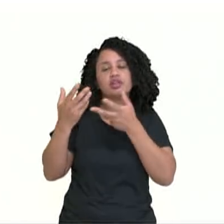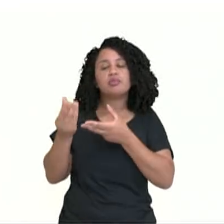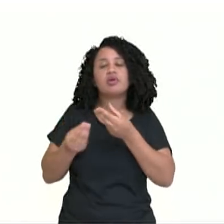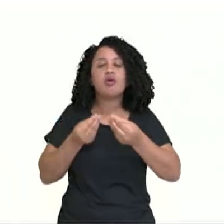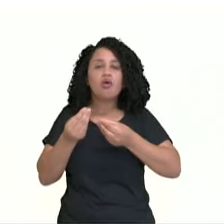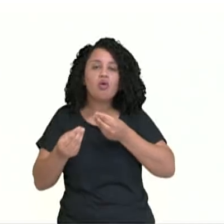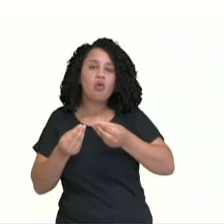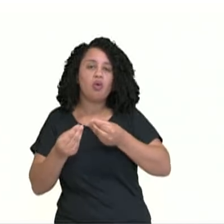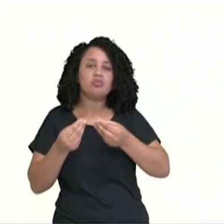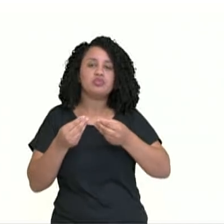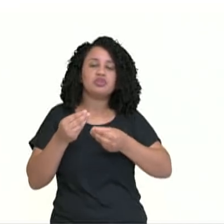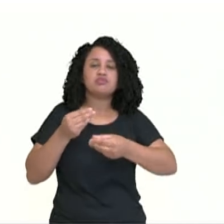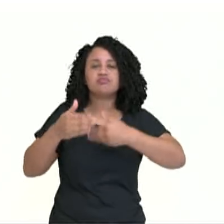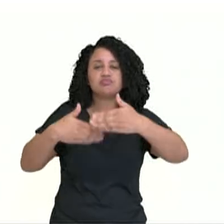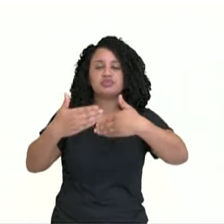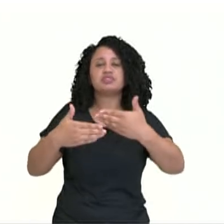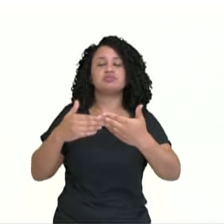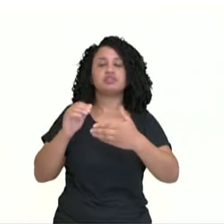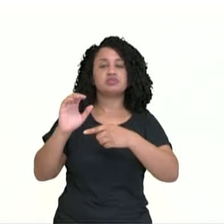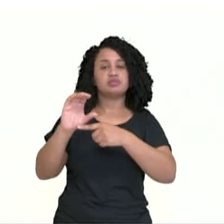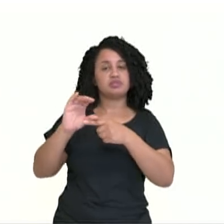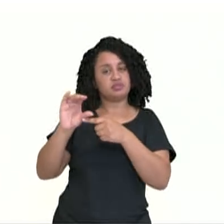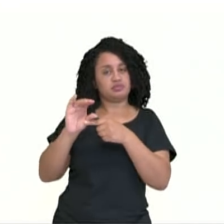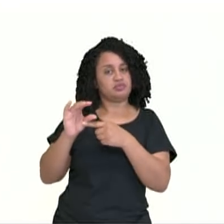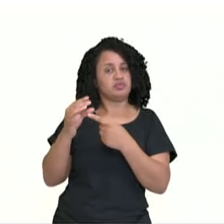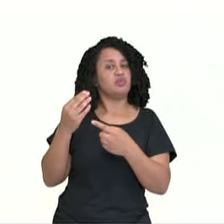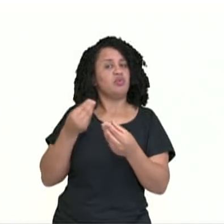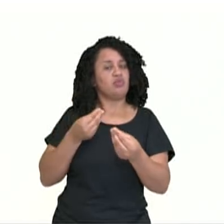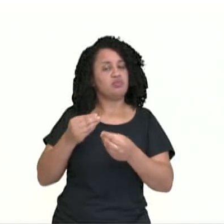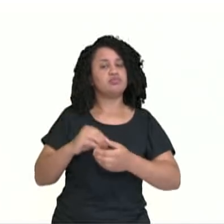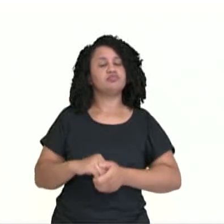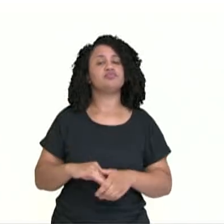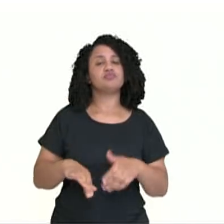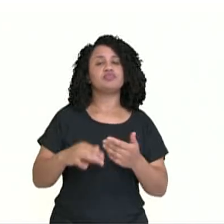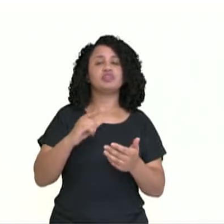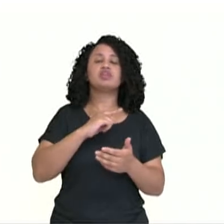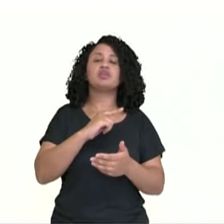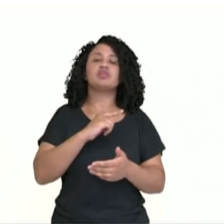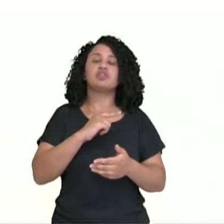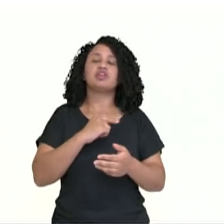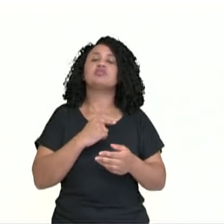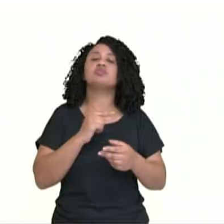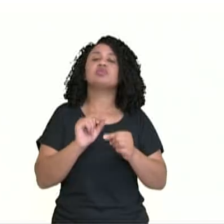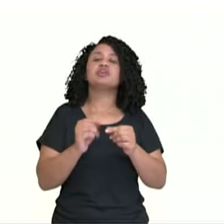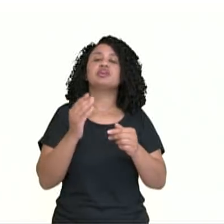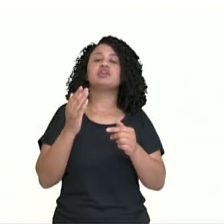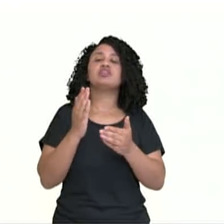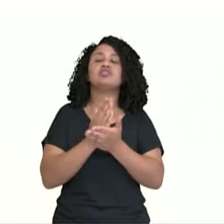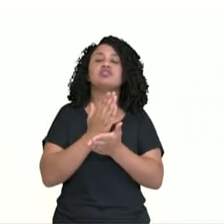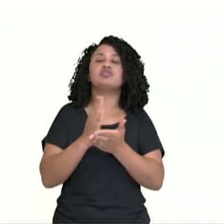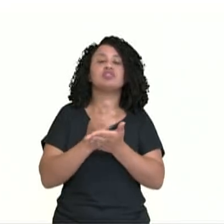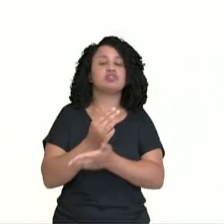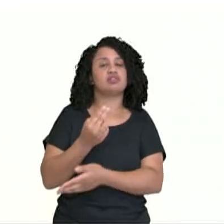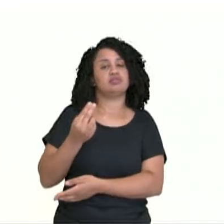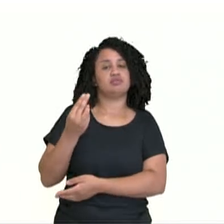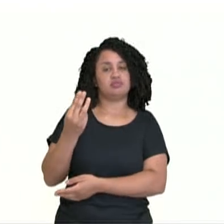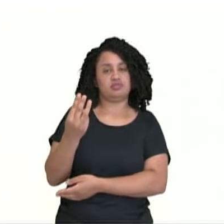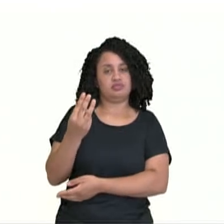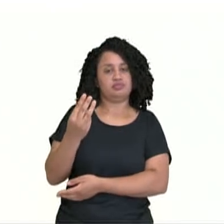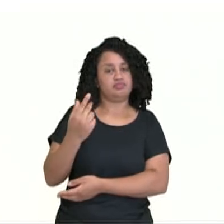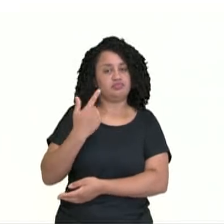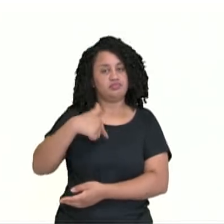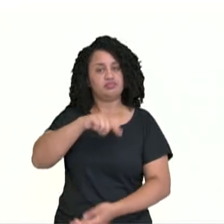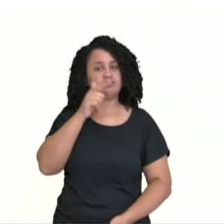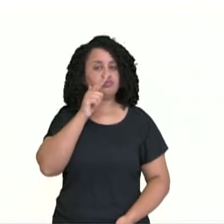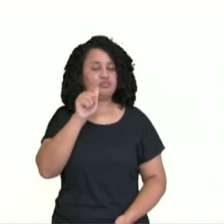tá? E ainda, nós temos esses postulados divididos em 3. Então, para que a gente